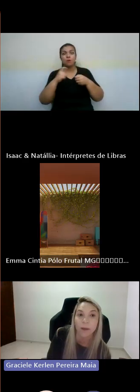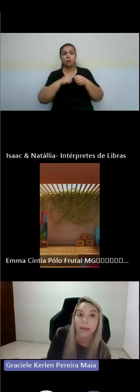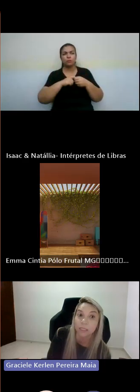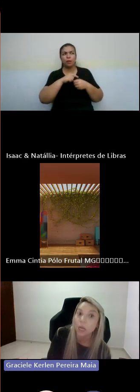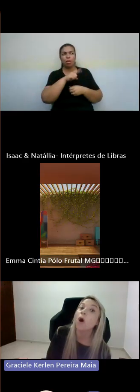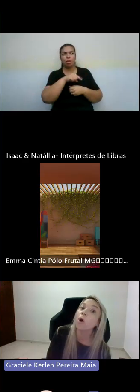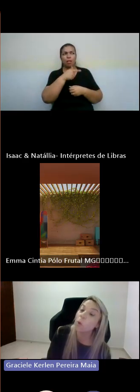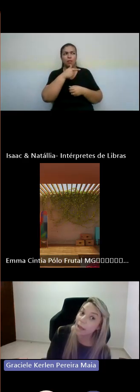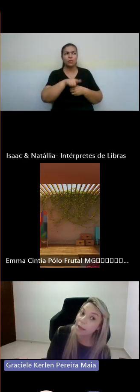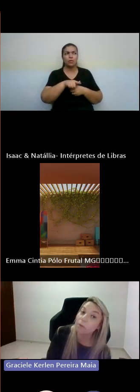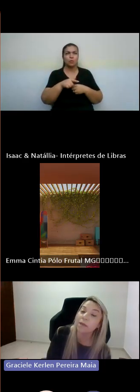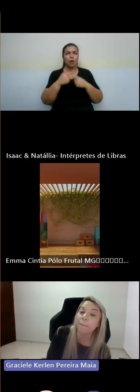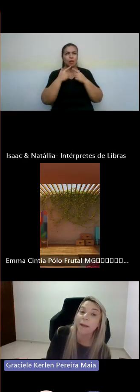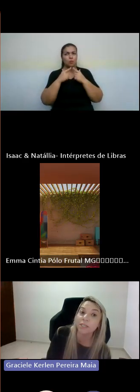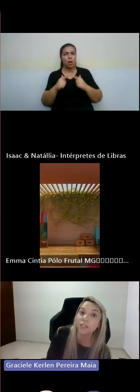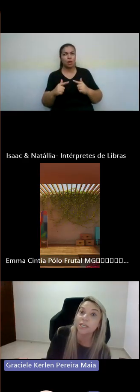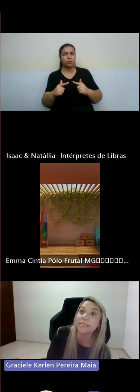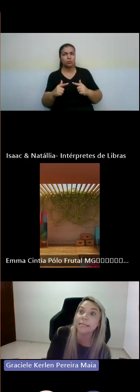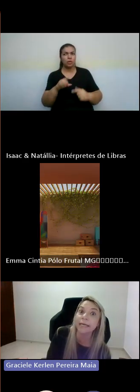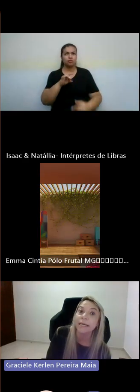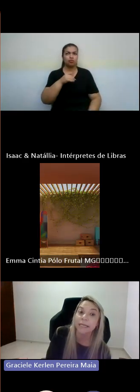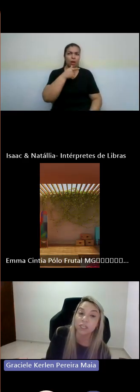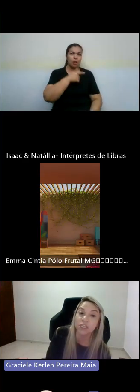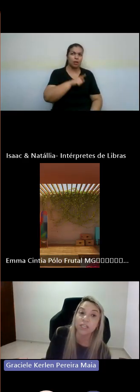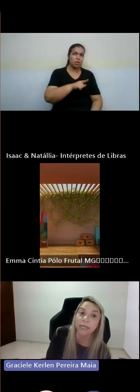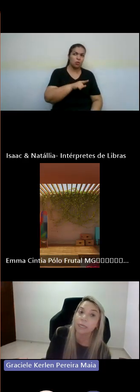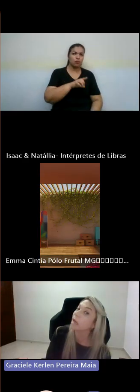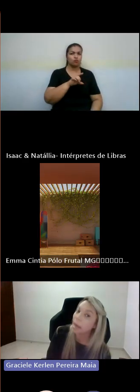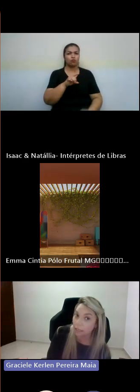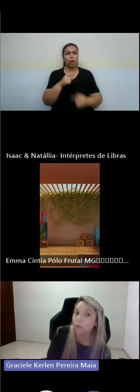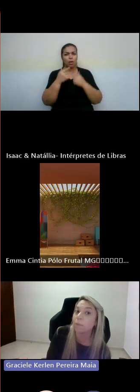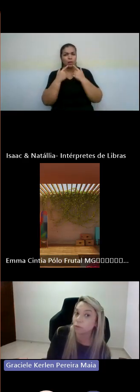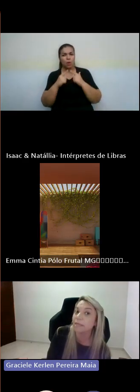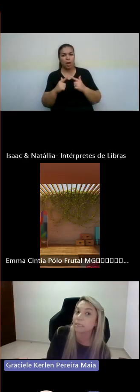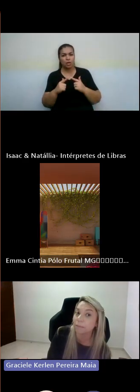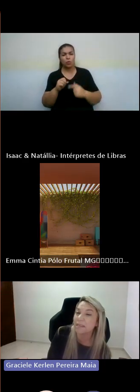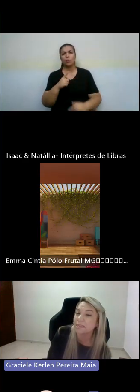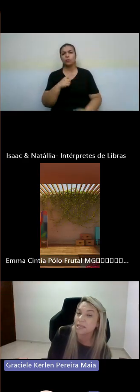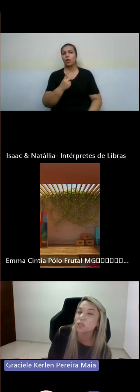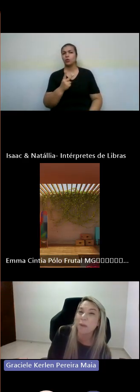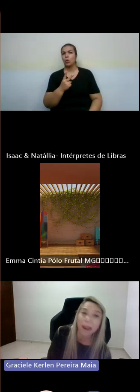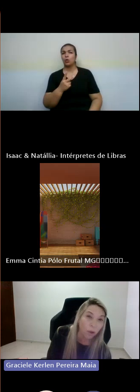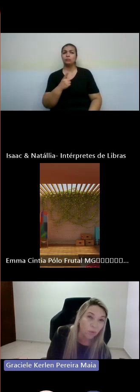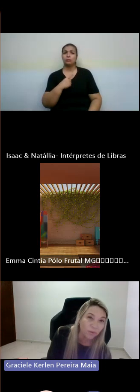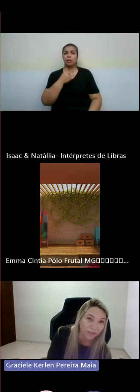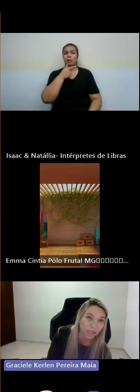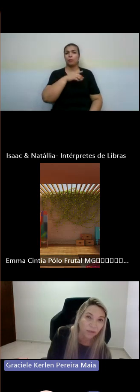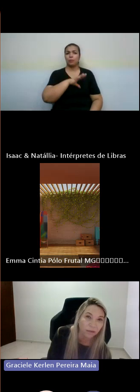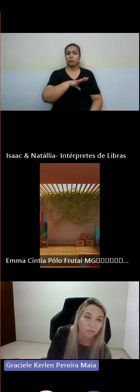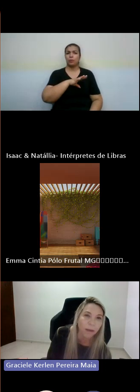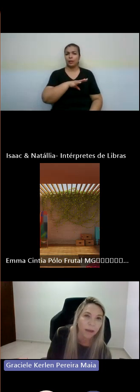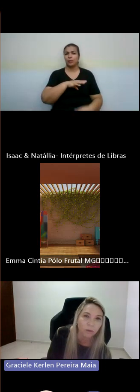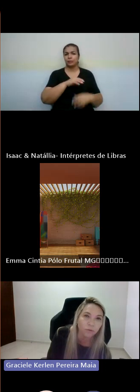só linguagem, ou é o que a Paty disse, né? Que a gente tem aqui, a língua portuguesa está presente no balãozinho, né? No balão